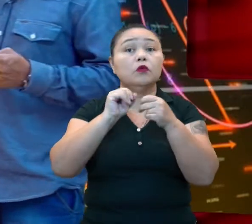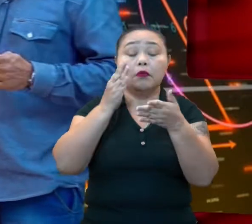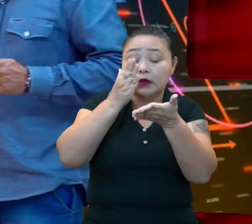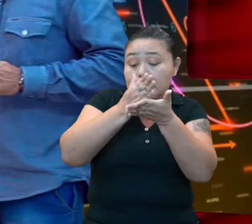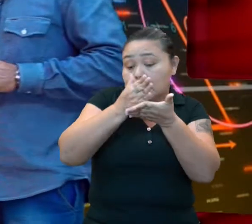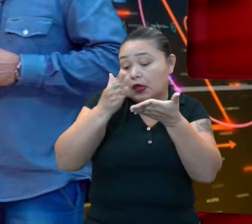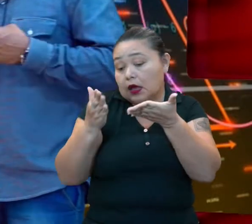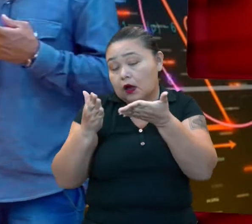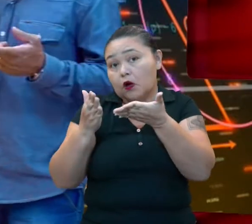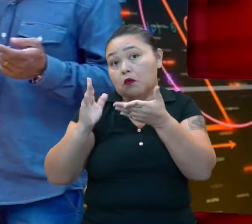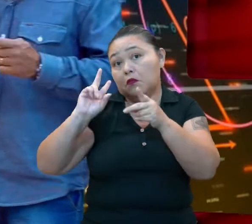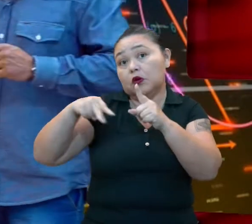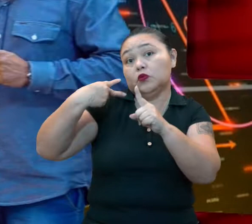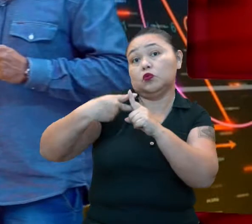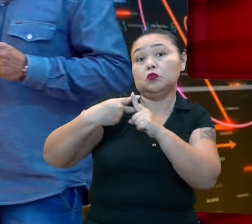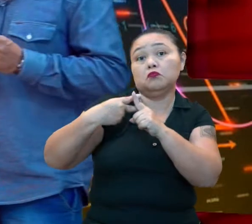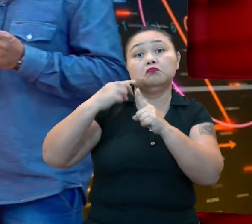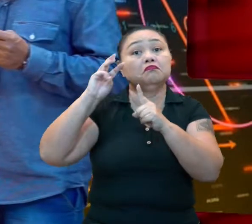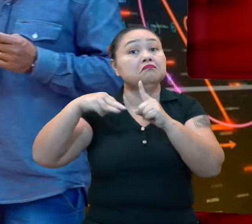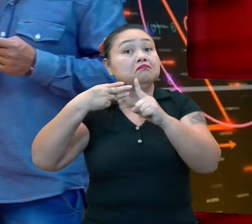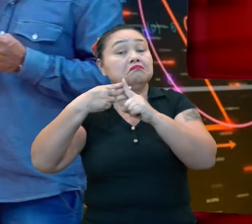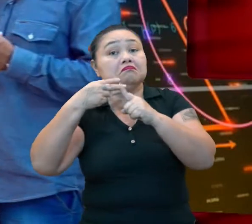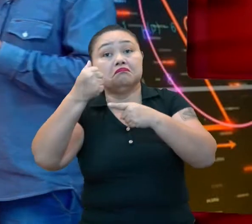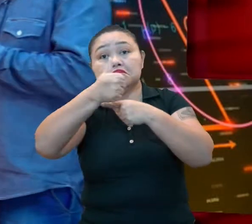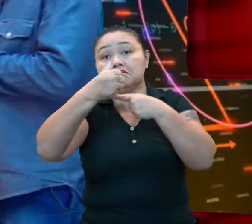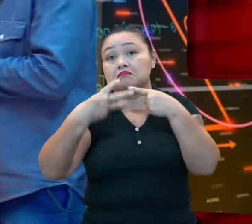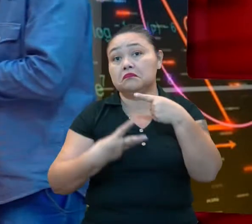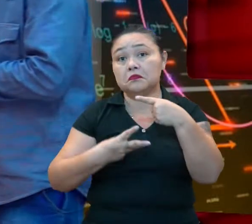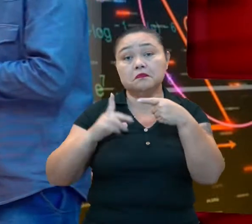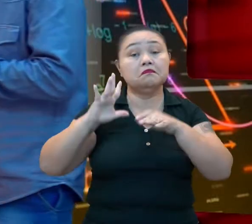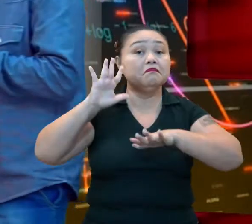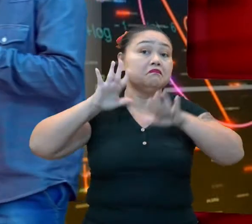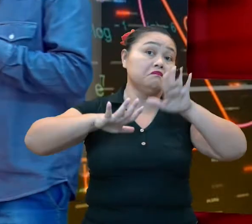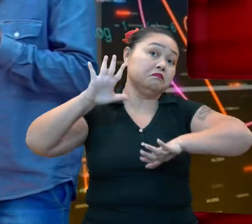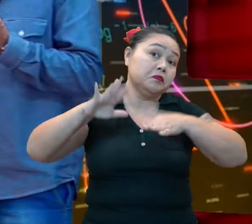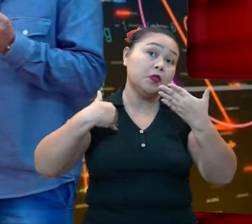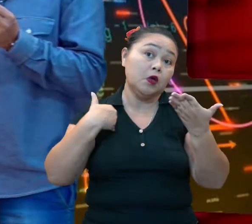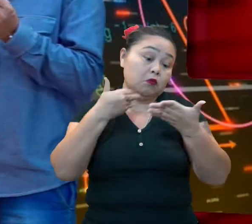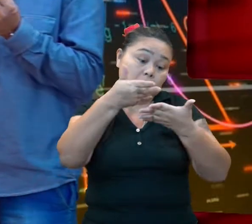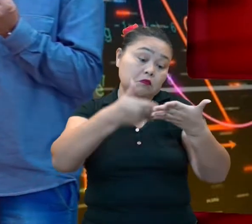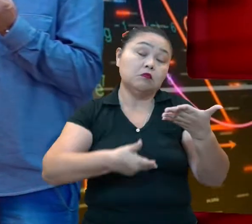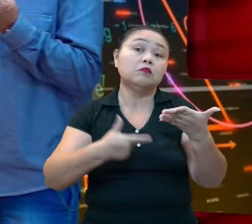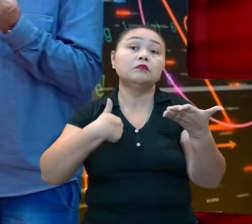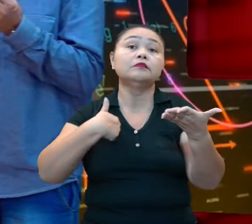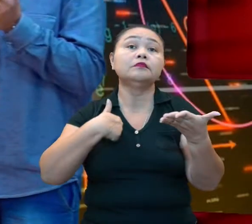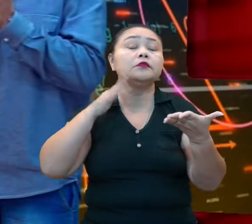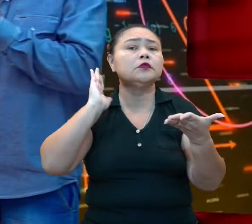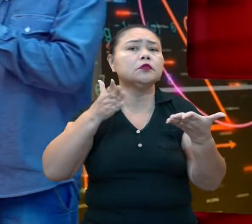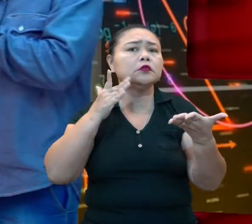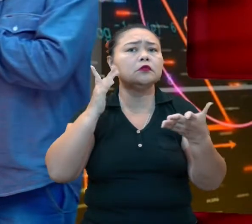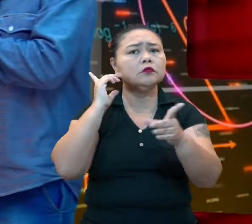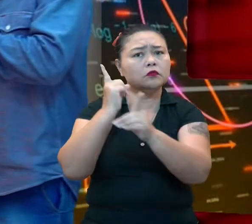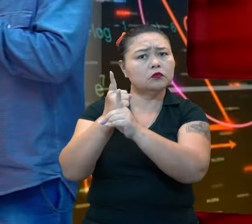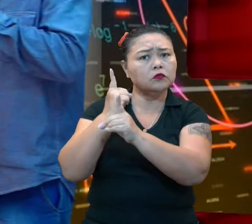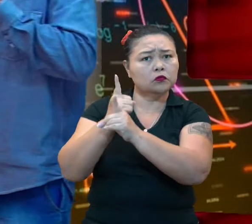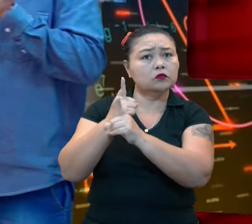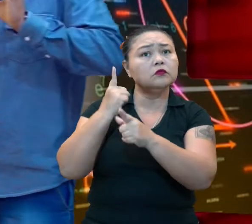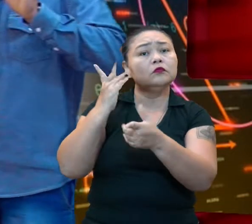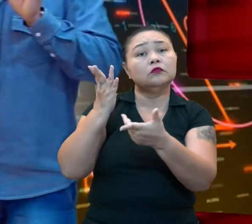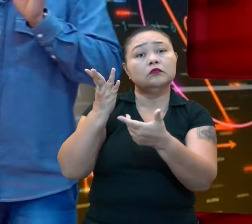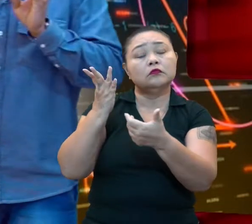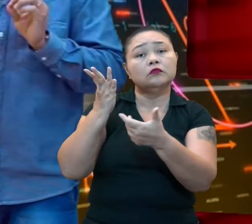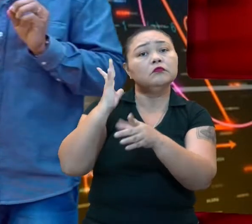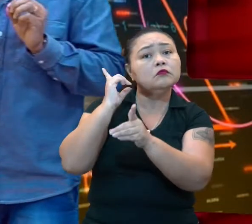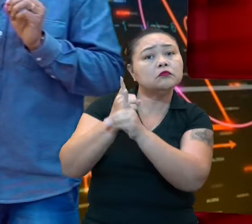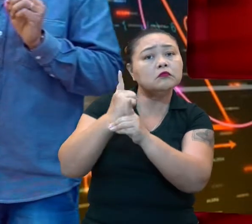outro, pode ser o dobro, o triplo, a terça parte, vai depender do que o problema me sugere. E se eu já identifiquei, é o primeiro ponto, identifiquei